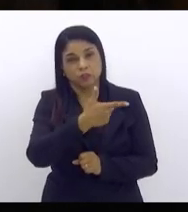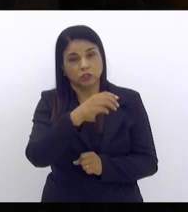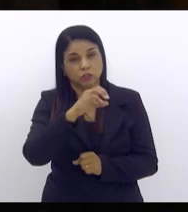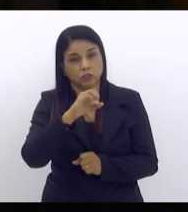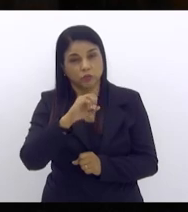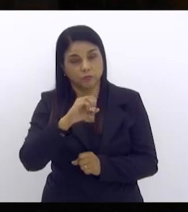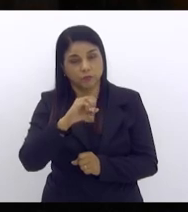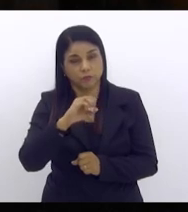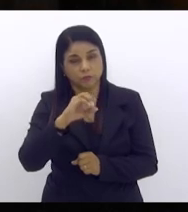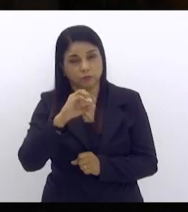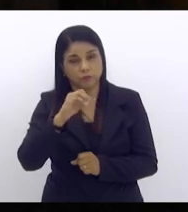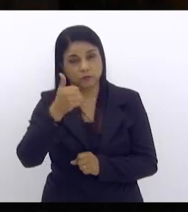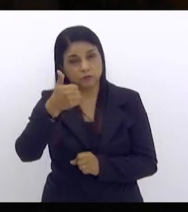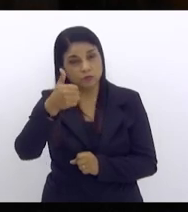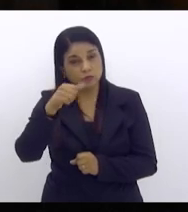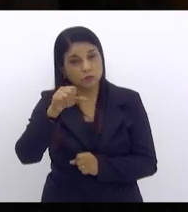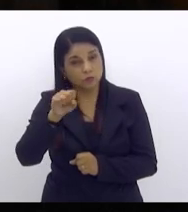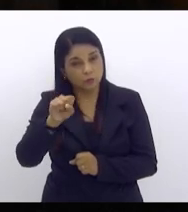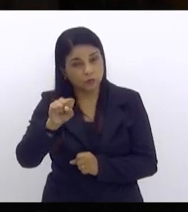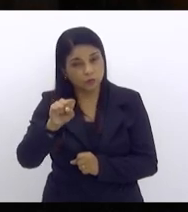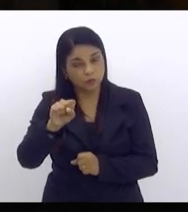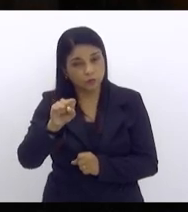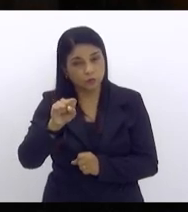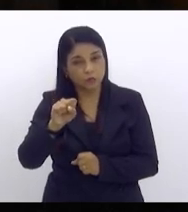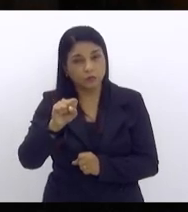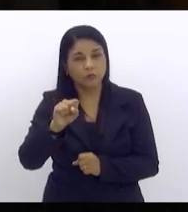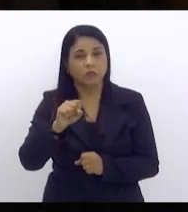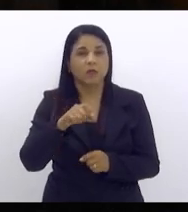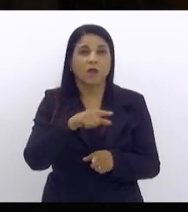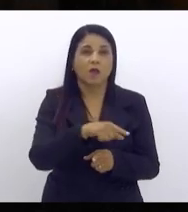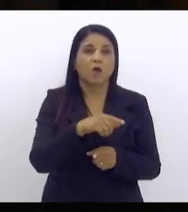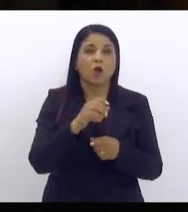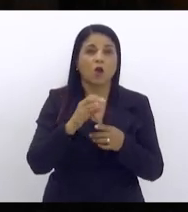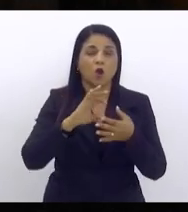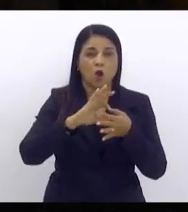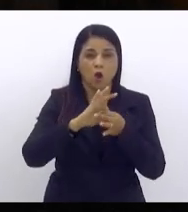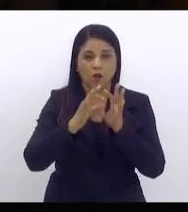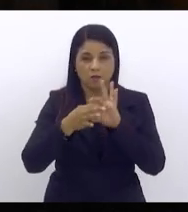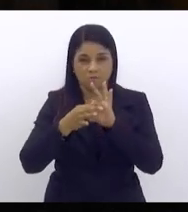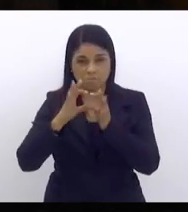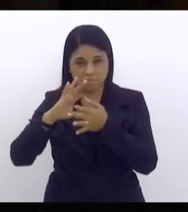2018. 2018, a Olimpíada foi 16.